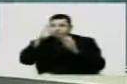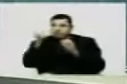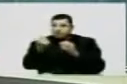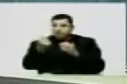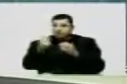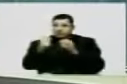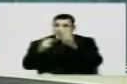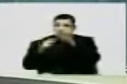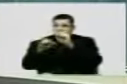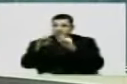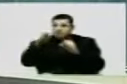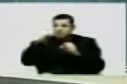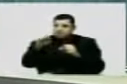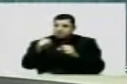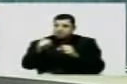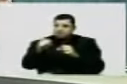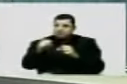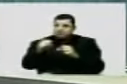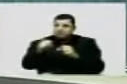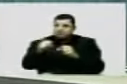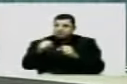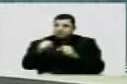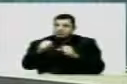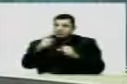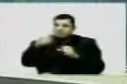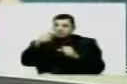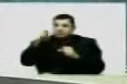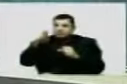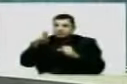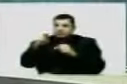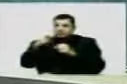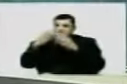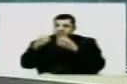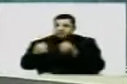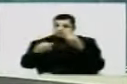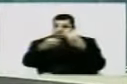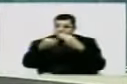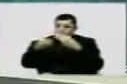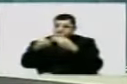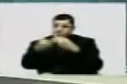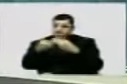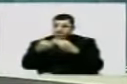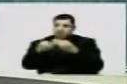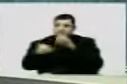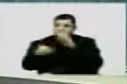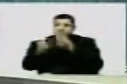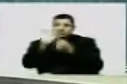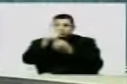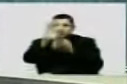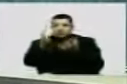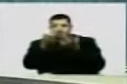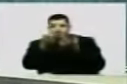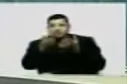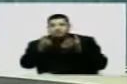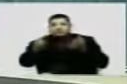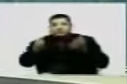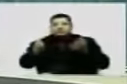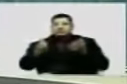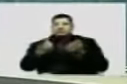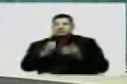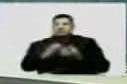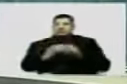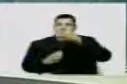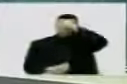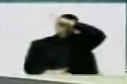que é arrecadado de ICMS, dos 25% que pertencem aos municípios. Isso significa